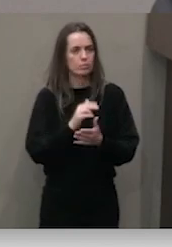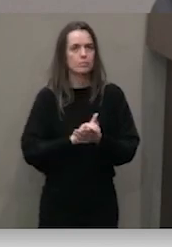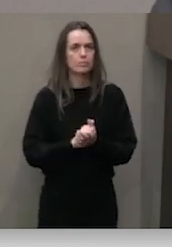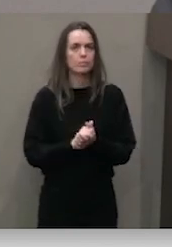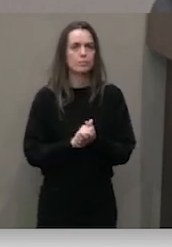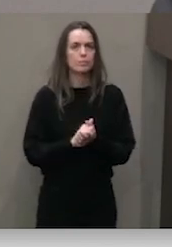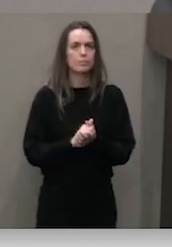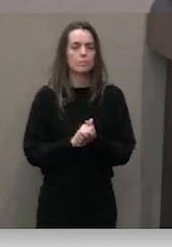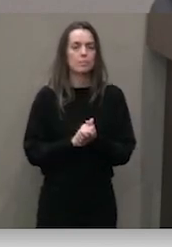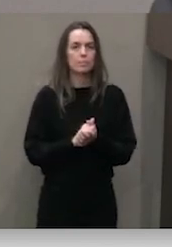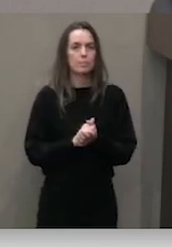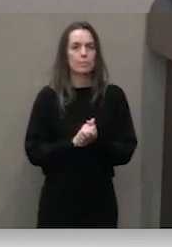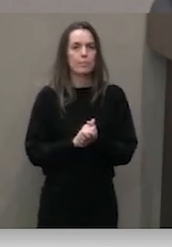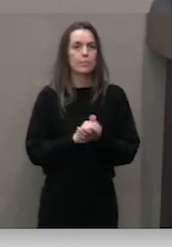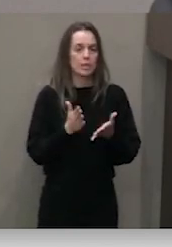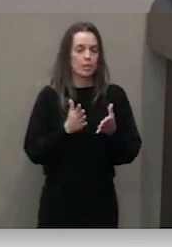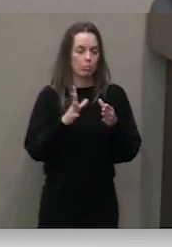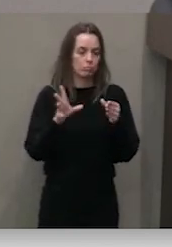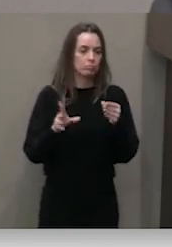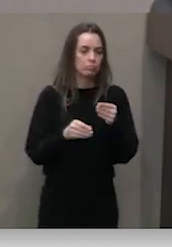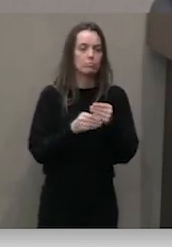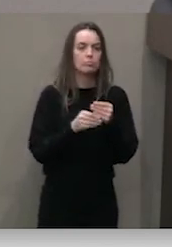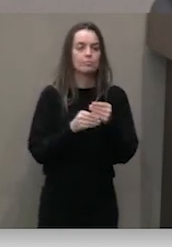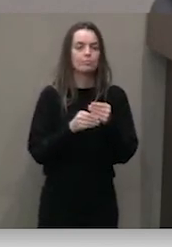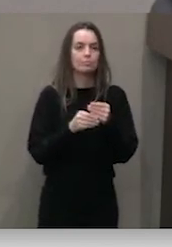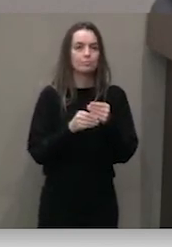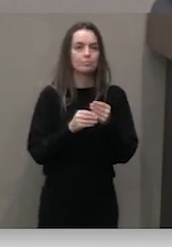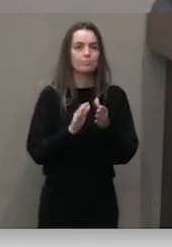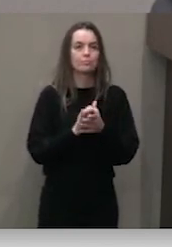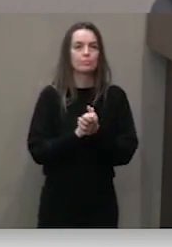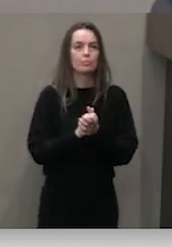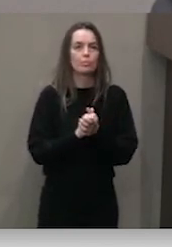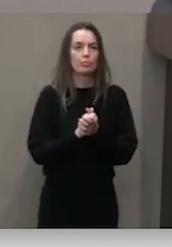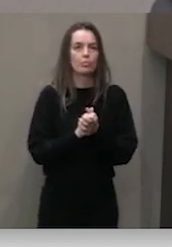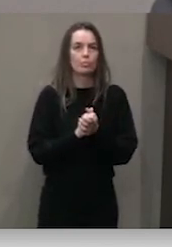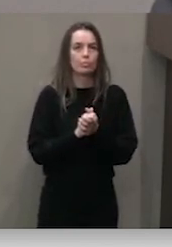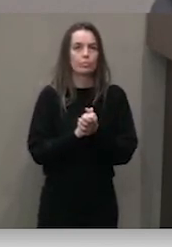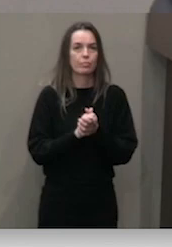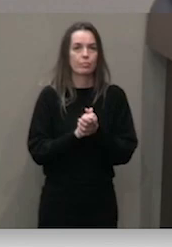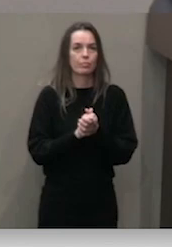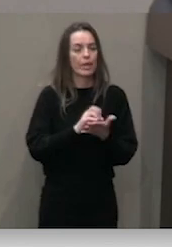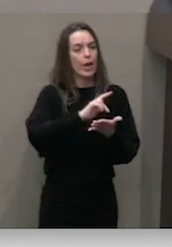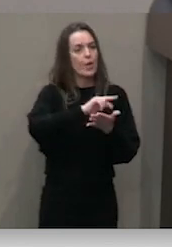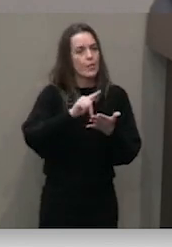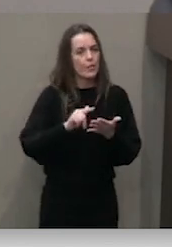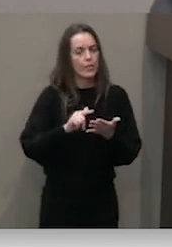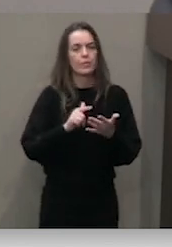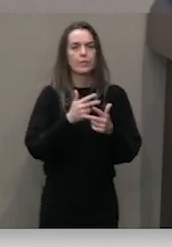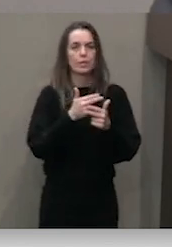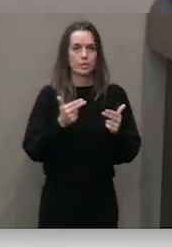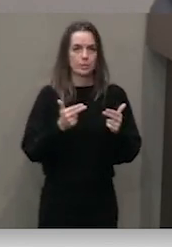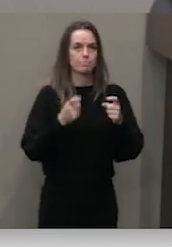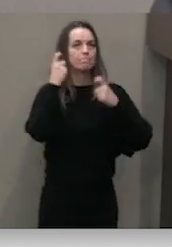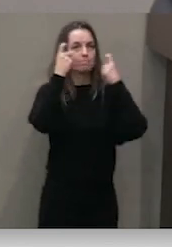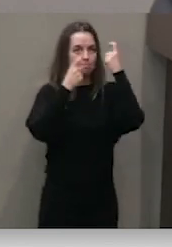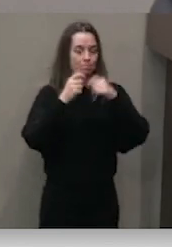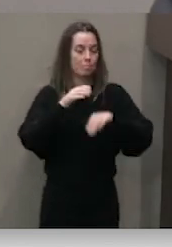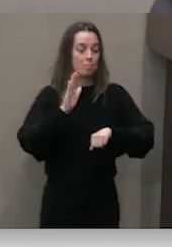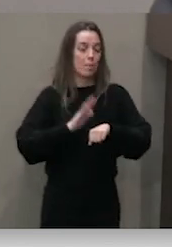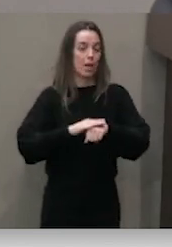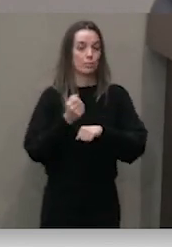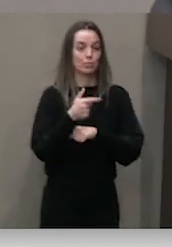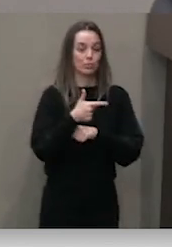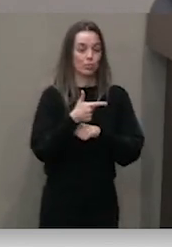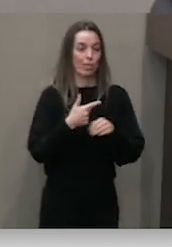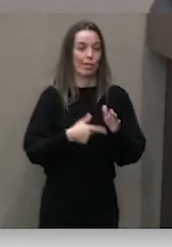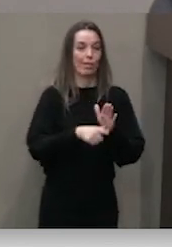Então, assim, para fechar, né? Muitas coisas devem nos preocupar mais do que antes, a